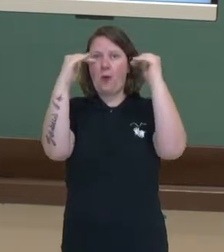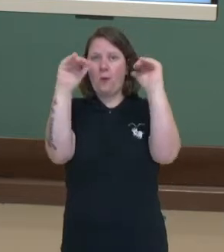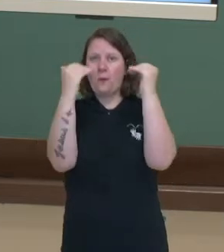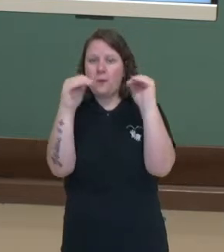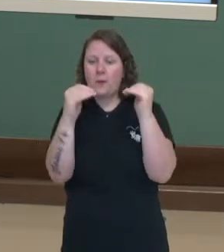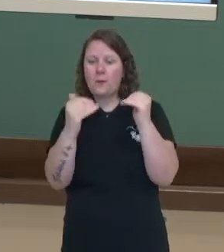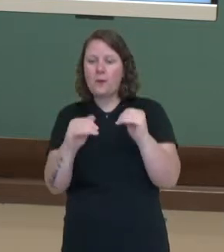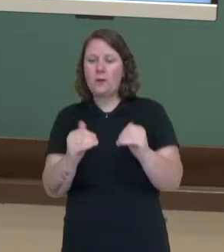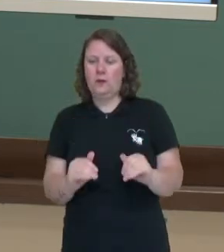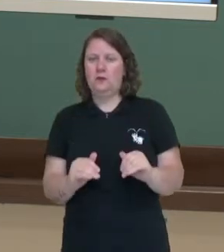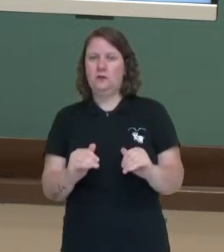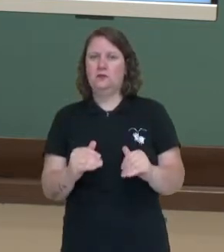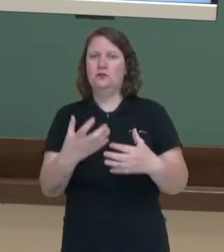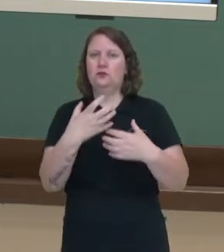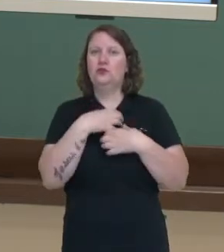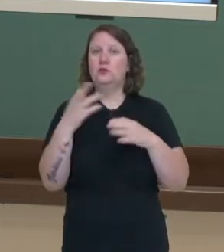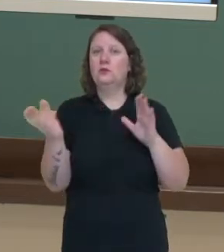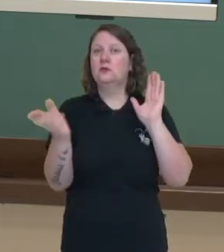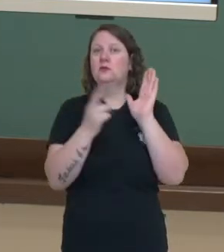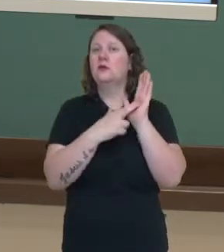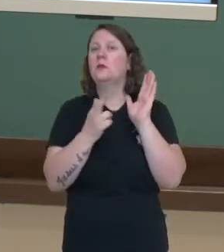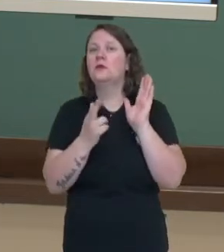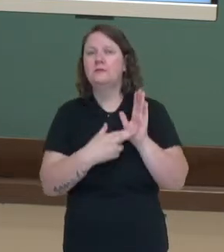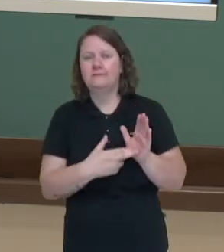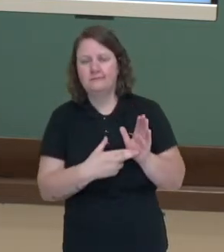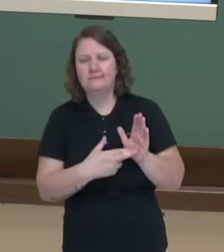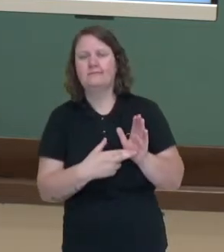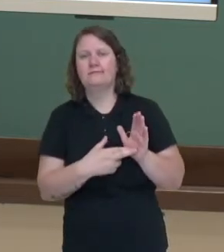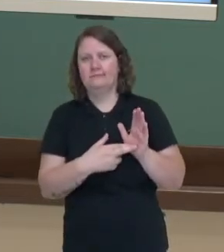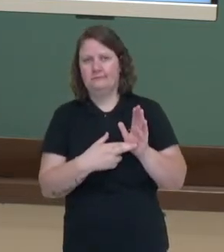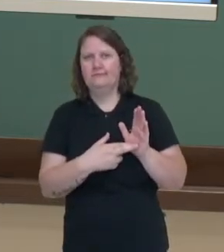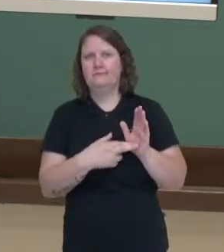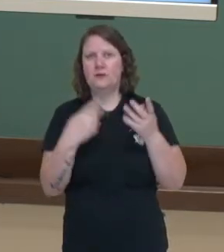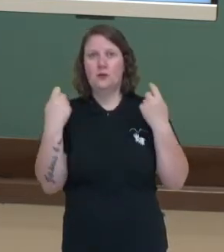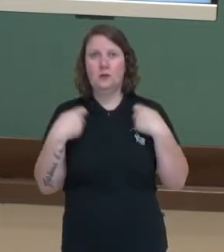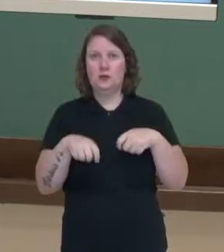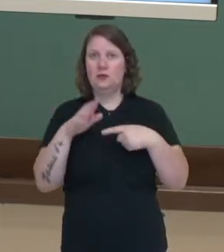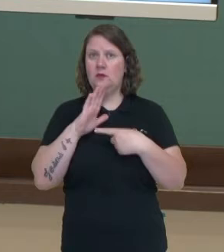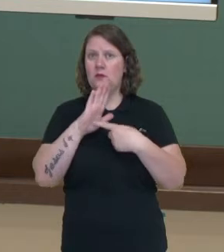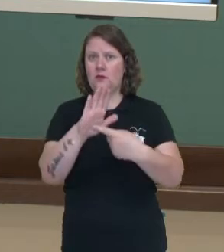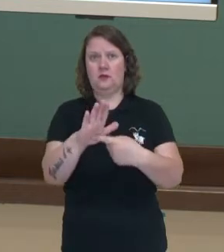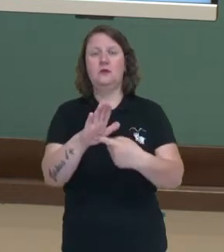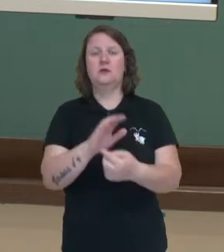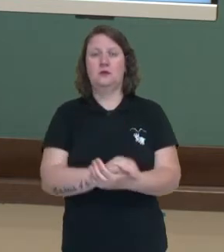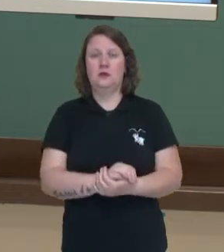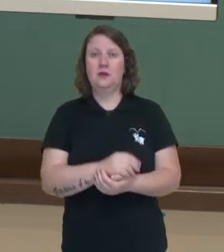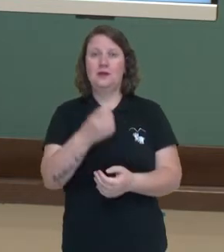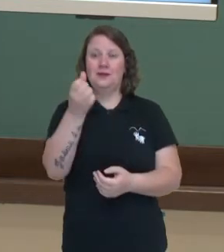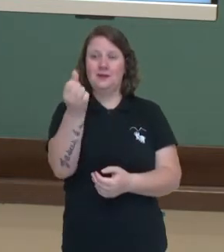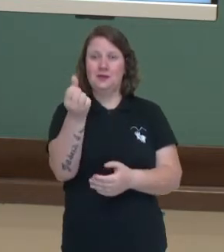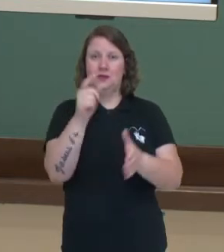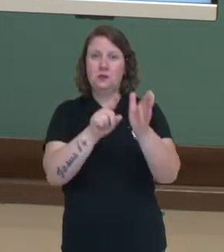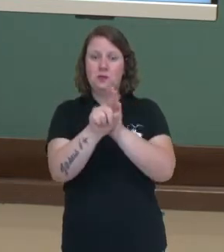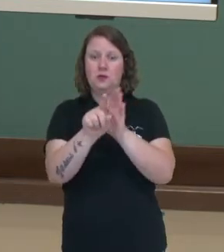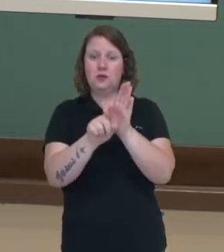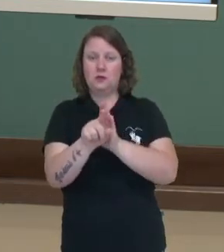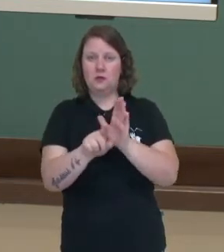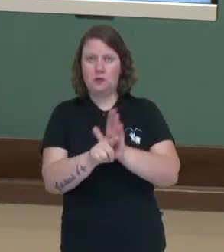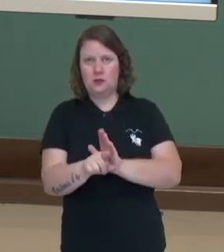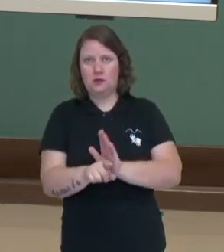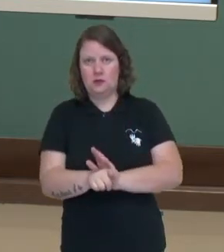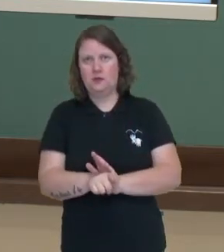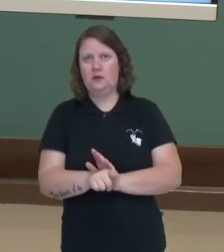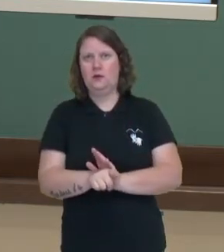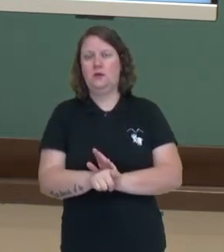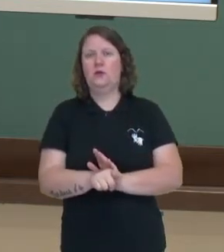em forma de resposta. Nós encontramos aí respostas para essas 6 perguntas que formam o lead, que temos como